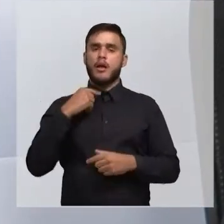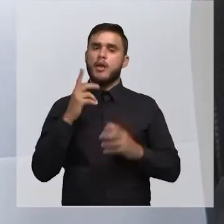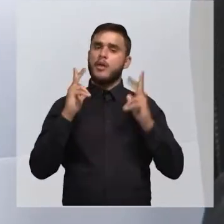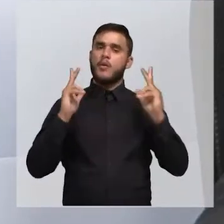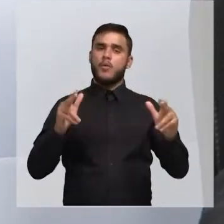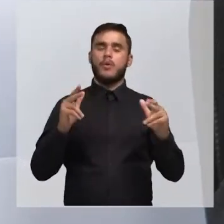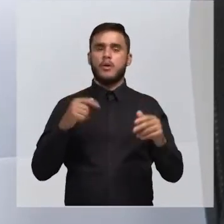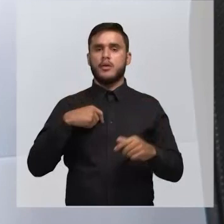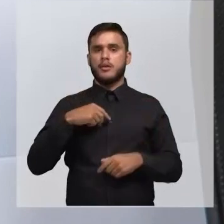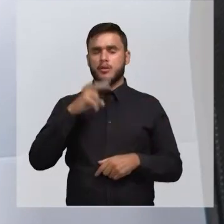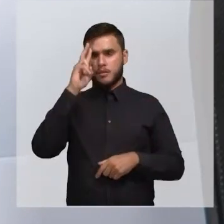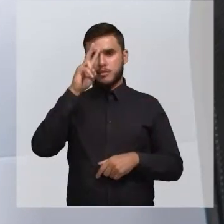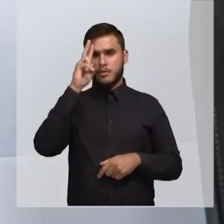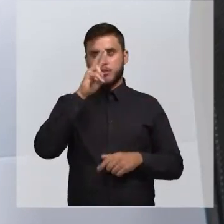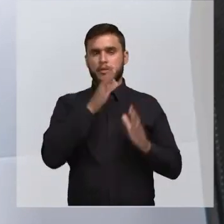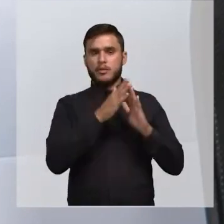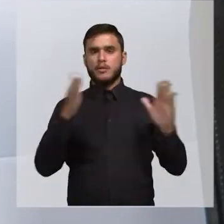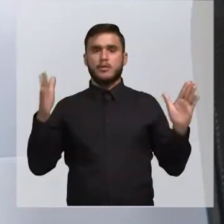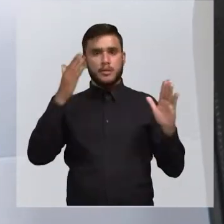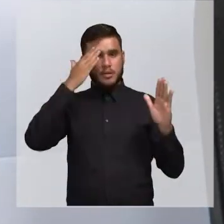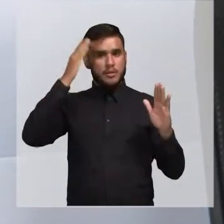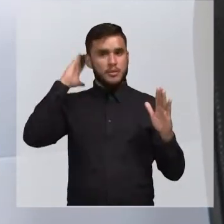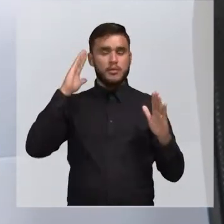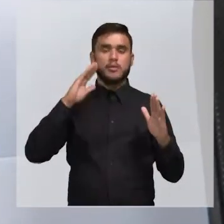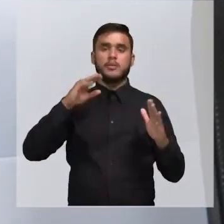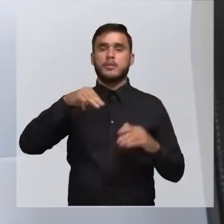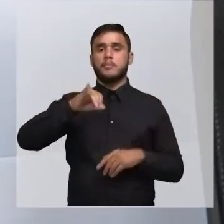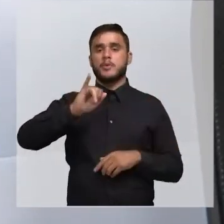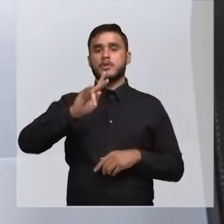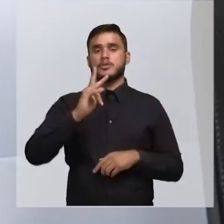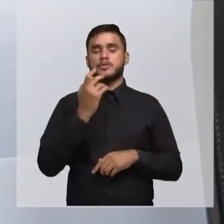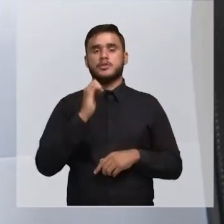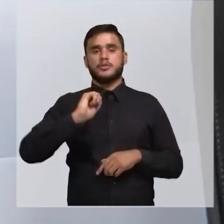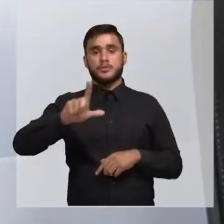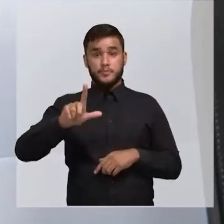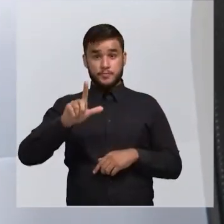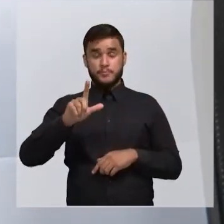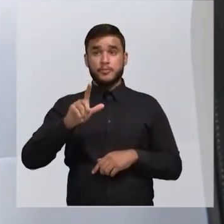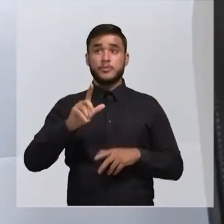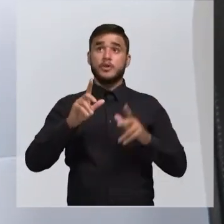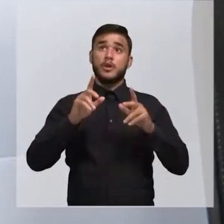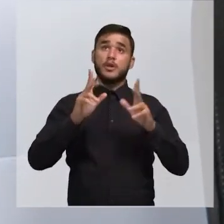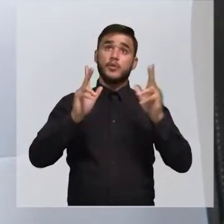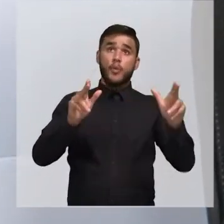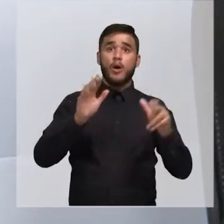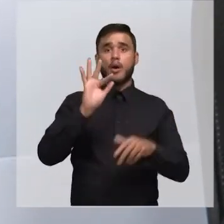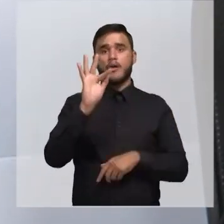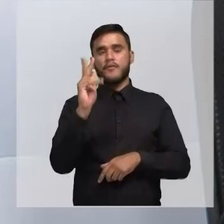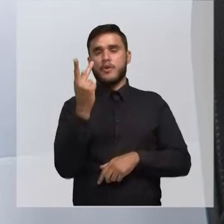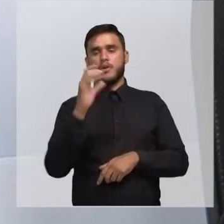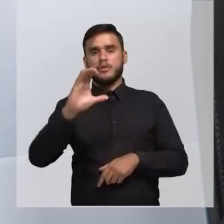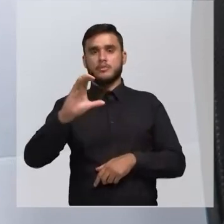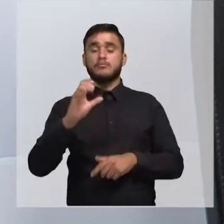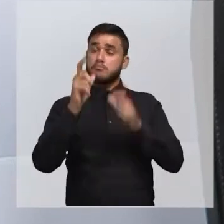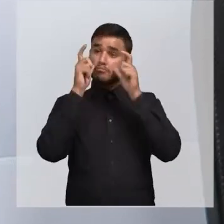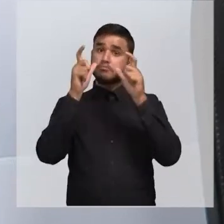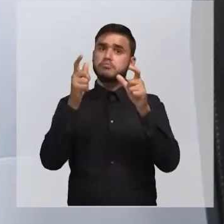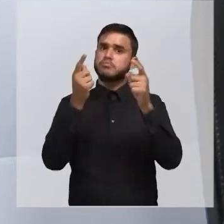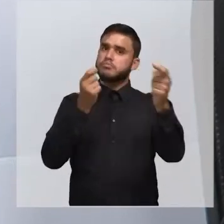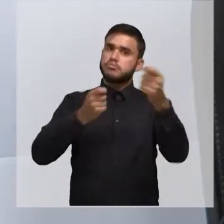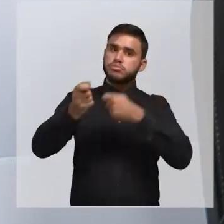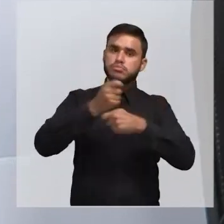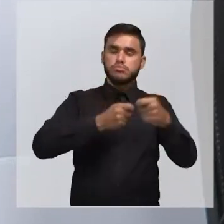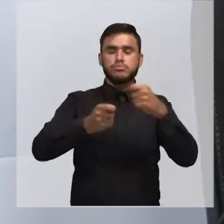como foi no período agora de Michel Temer e de Fernando Henrique Cardoso. Eu vi onde ele quer atender os interesses do